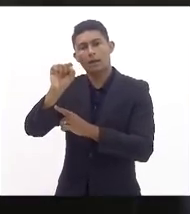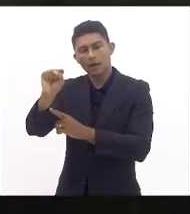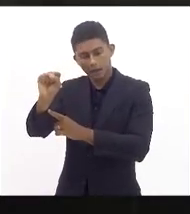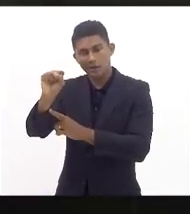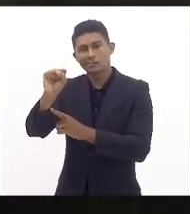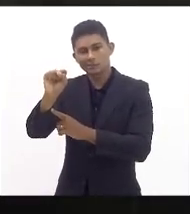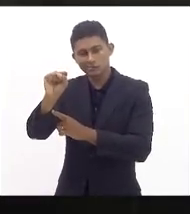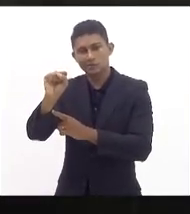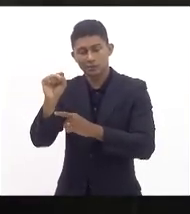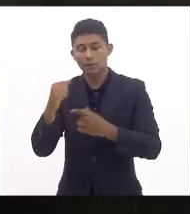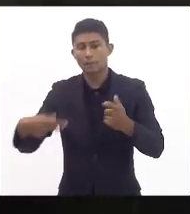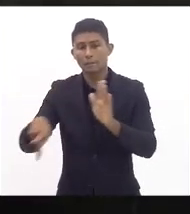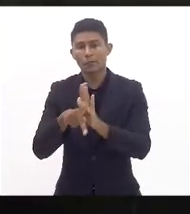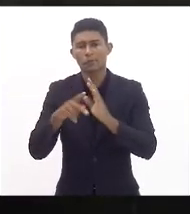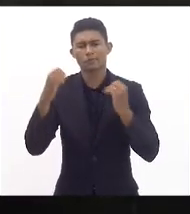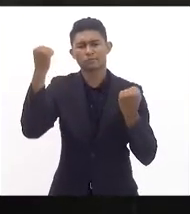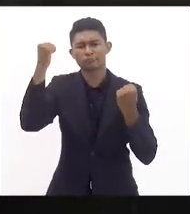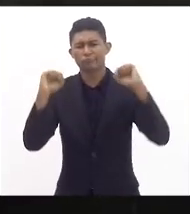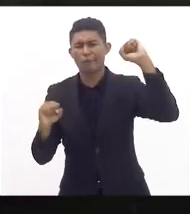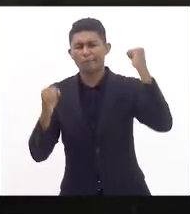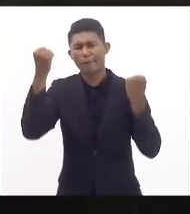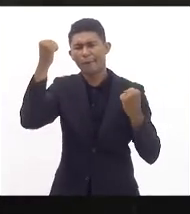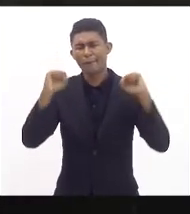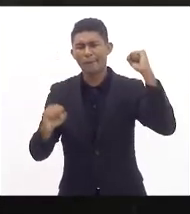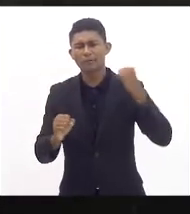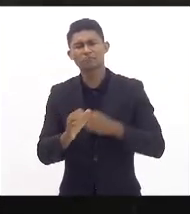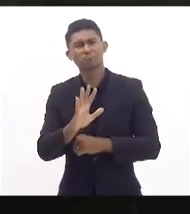salvo erro de memória, em torno de